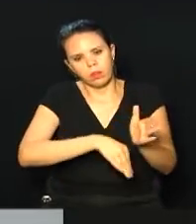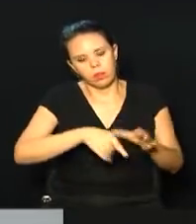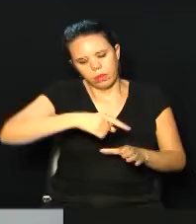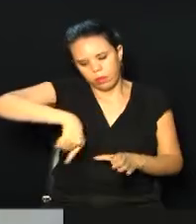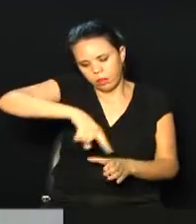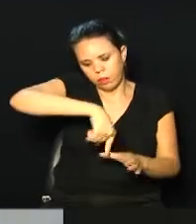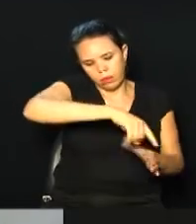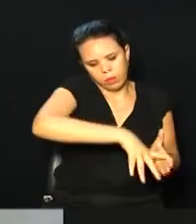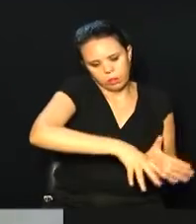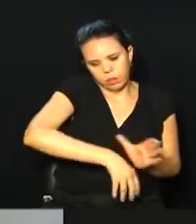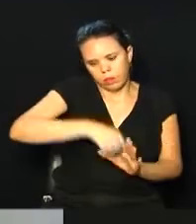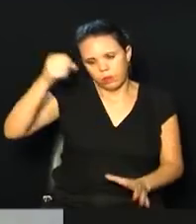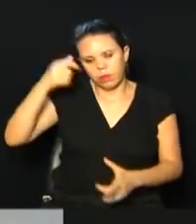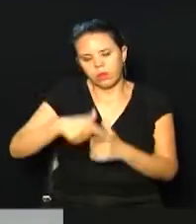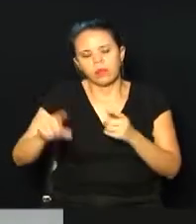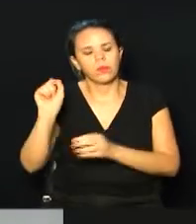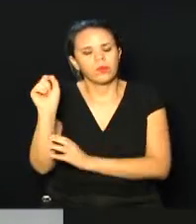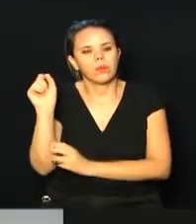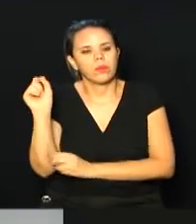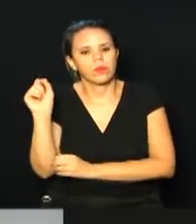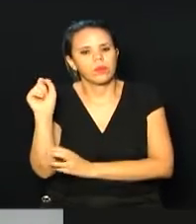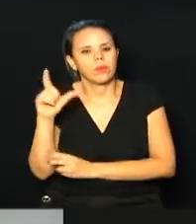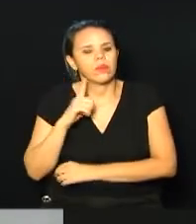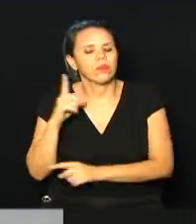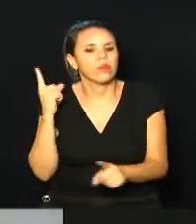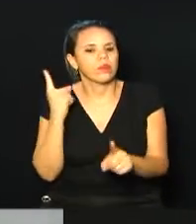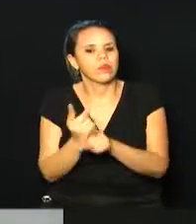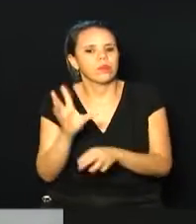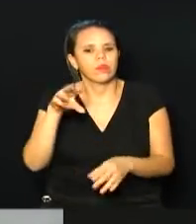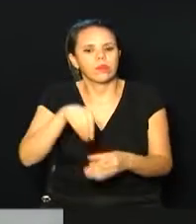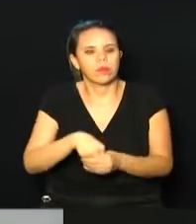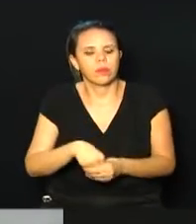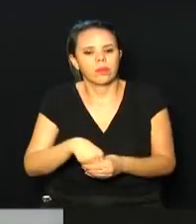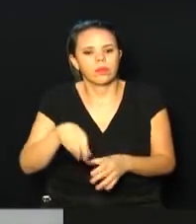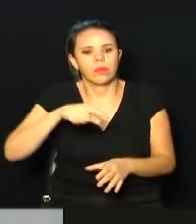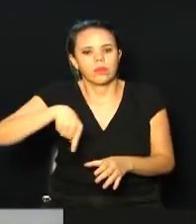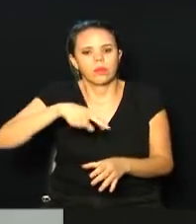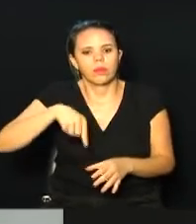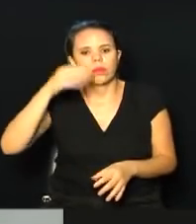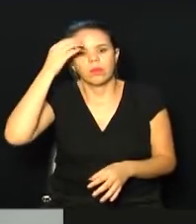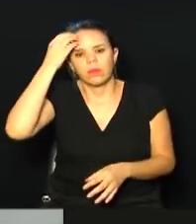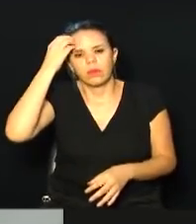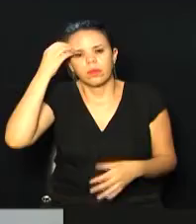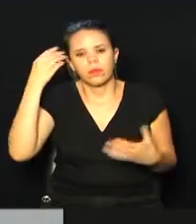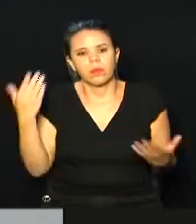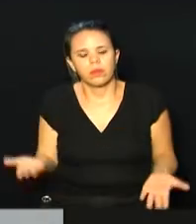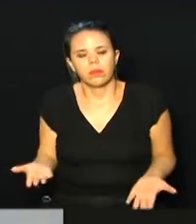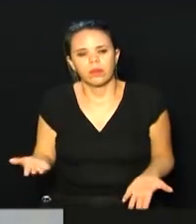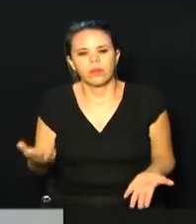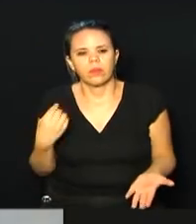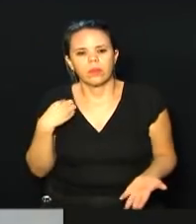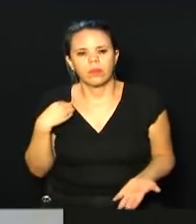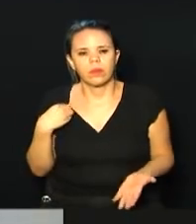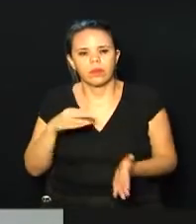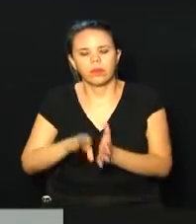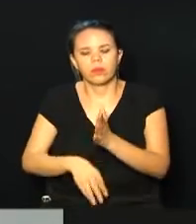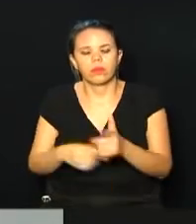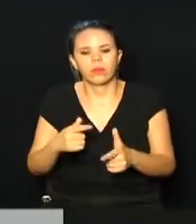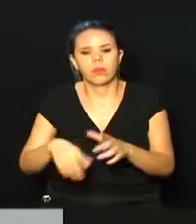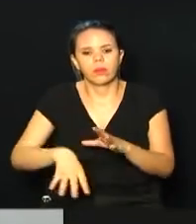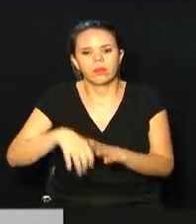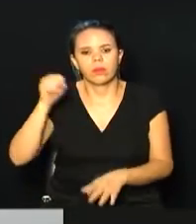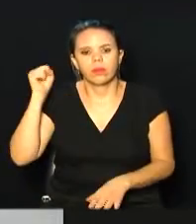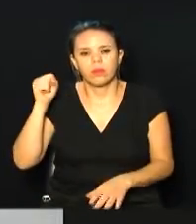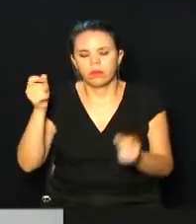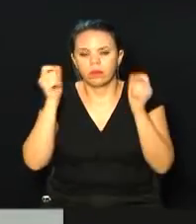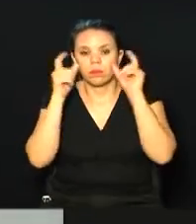bocas de lobo. O que a gente encontra dentro dessas bocas de lobo quando são desobstruídas?